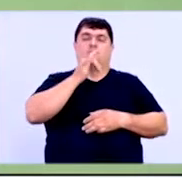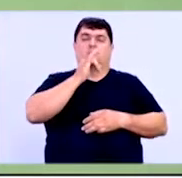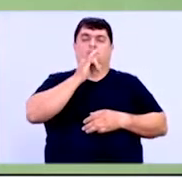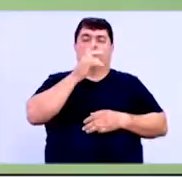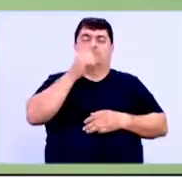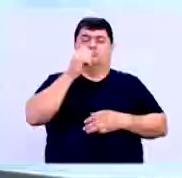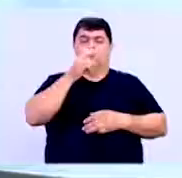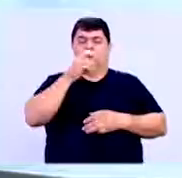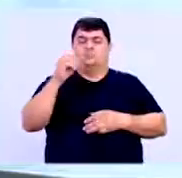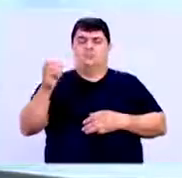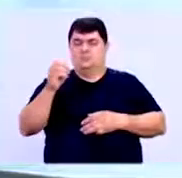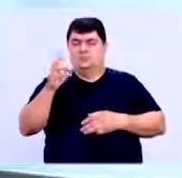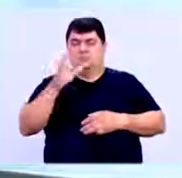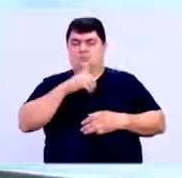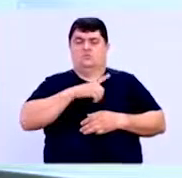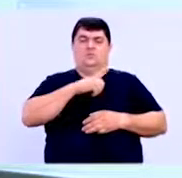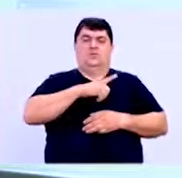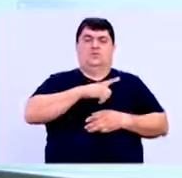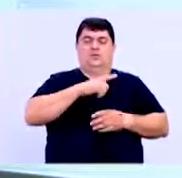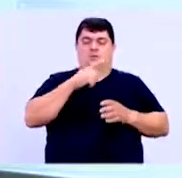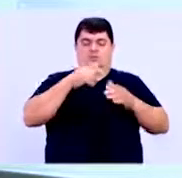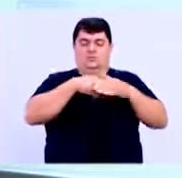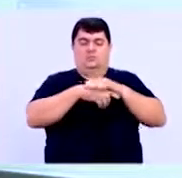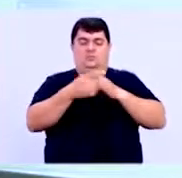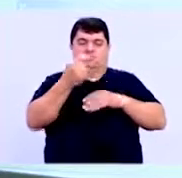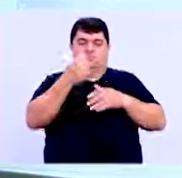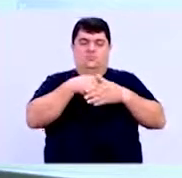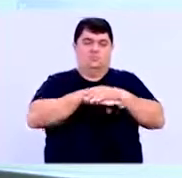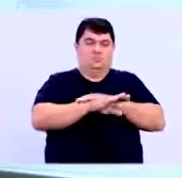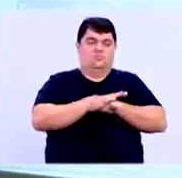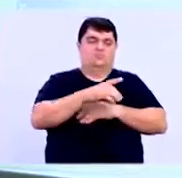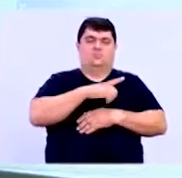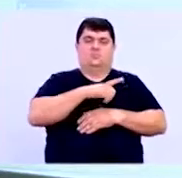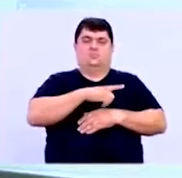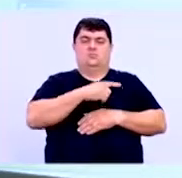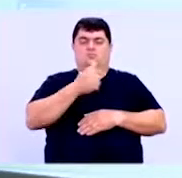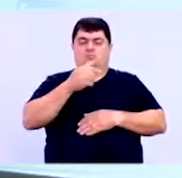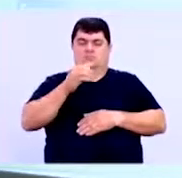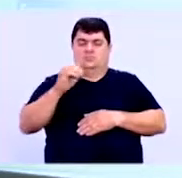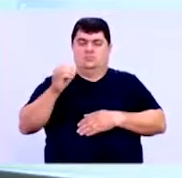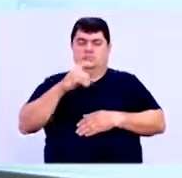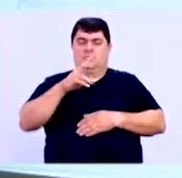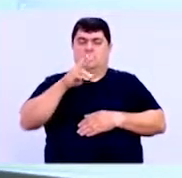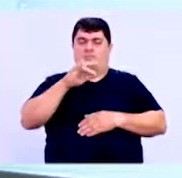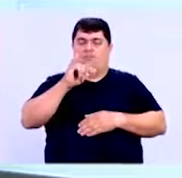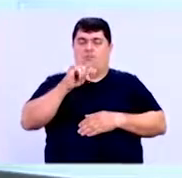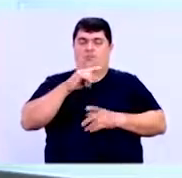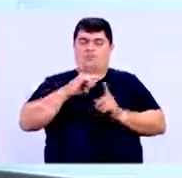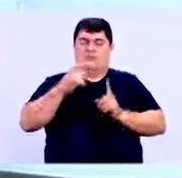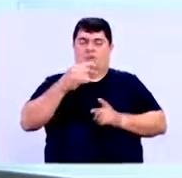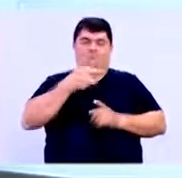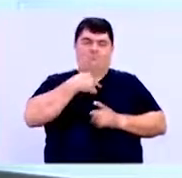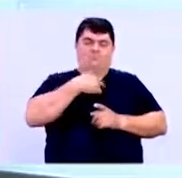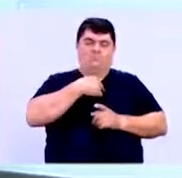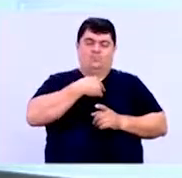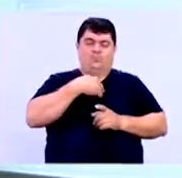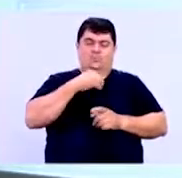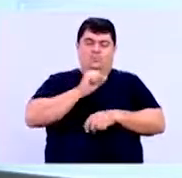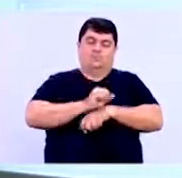1.500 é o que você já tem no caixa da empresa. Claro que tem os 700 que você ainda vai receber, só que você não pode contar com